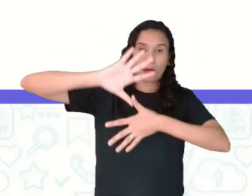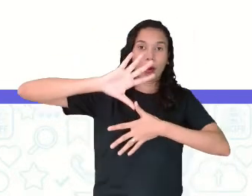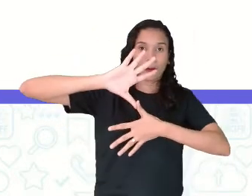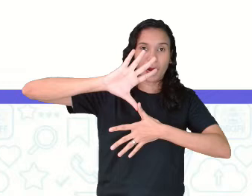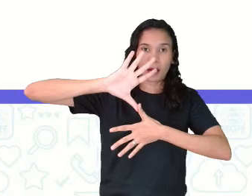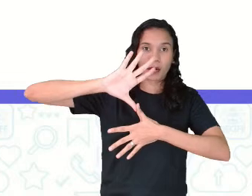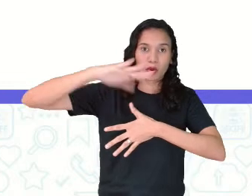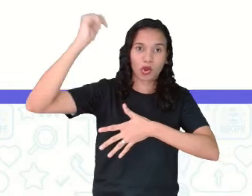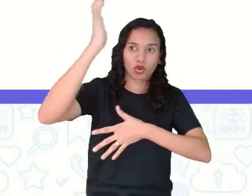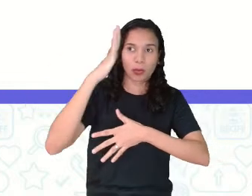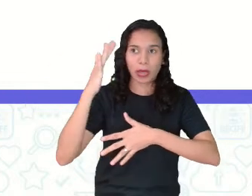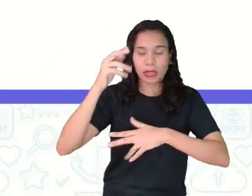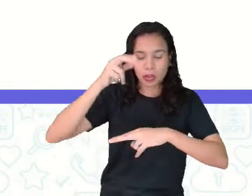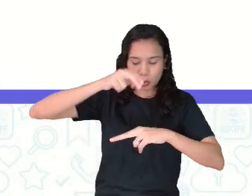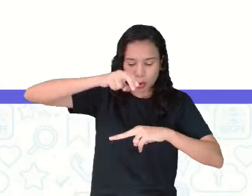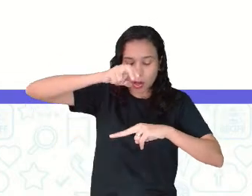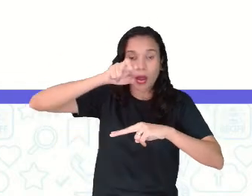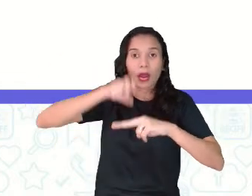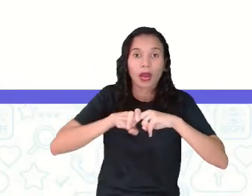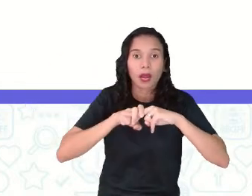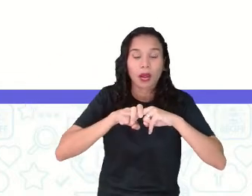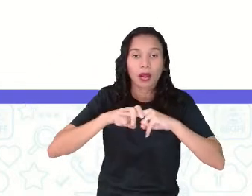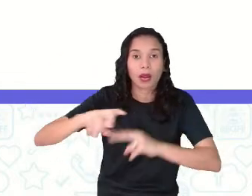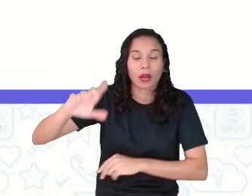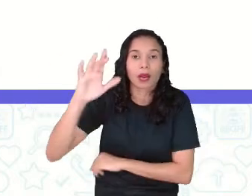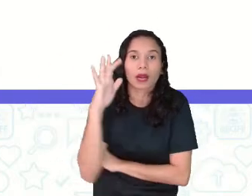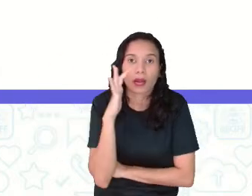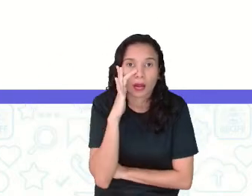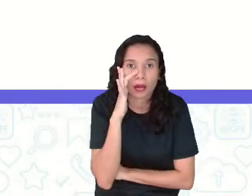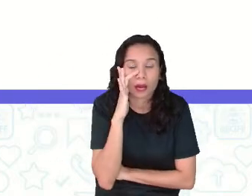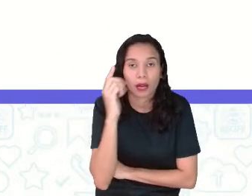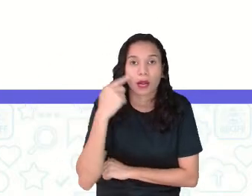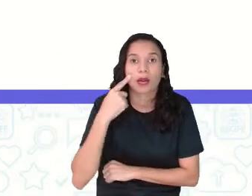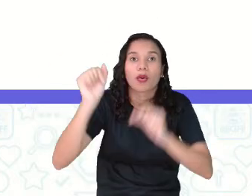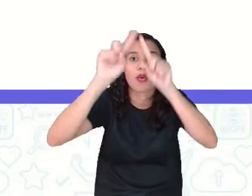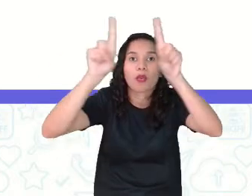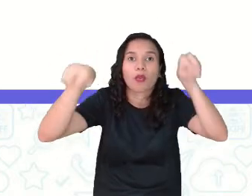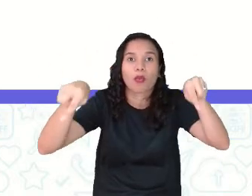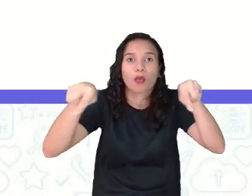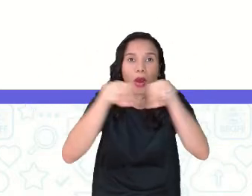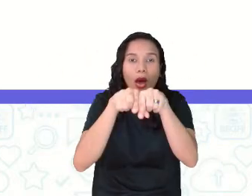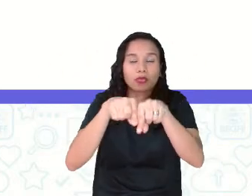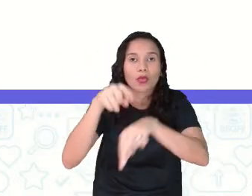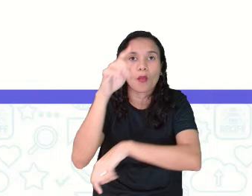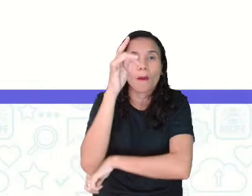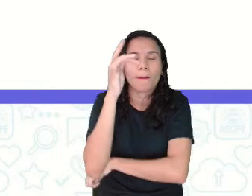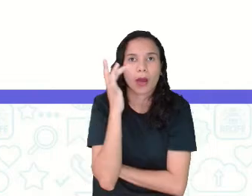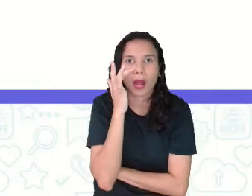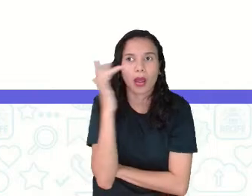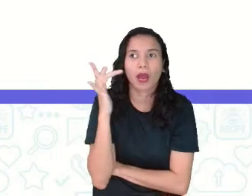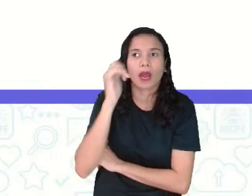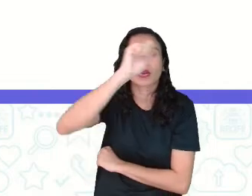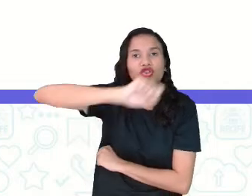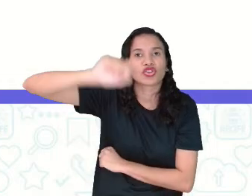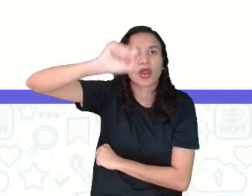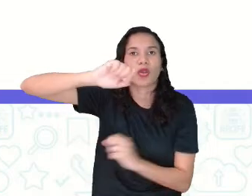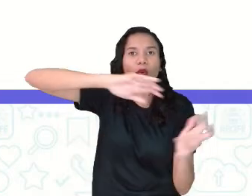que está sentadinho na cadeira, né? Ele está de frente para um quadro, e esse quadro está